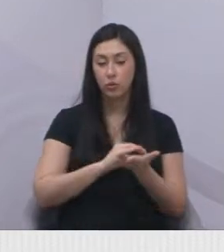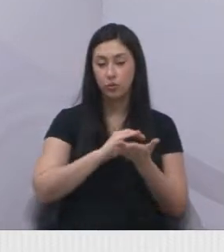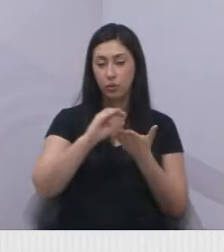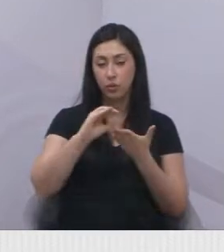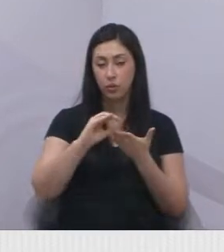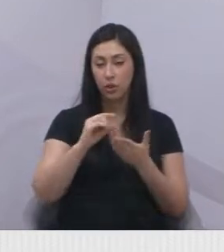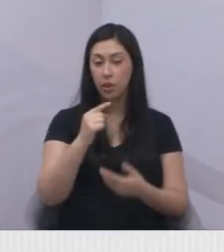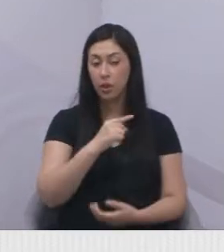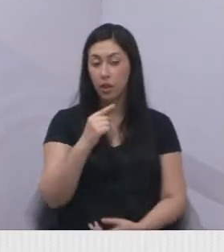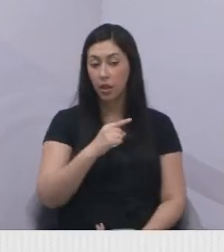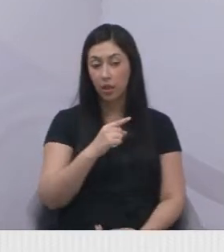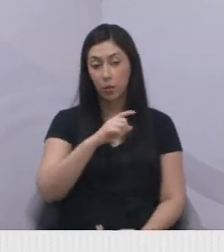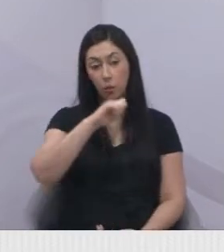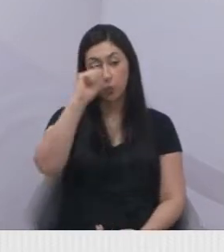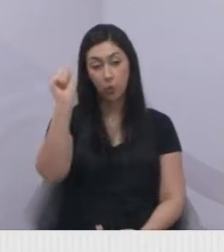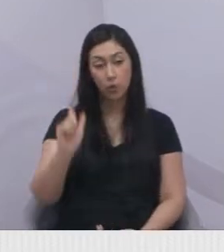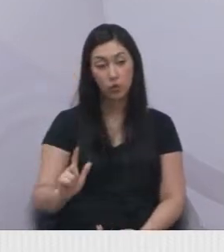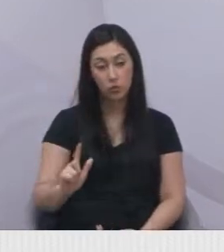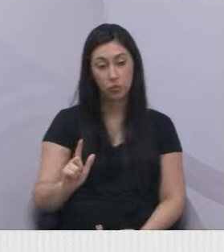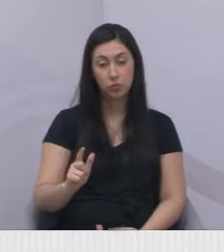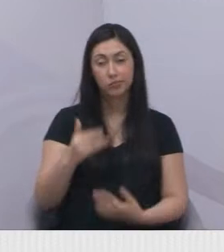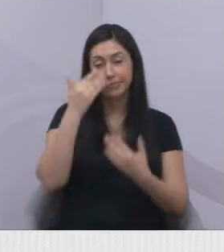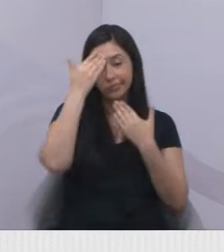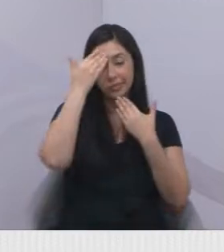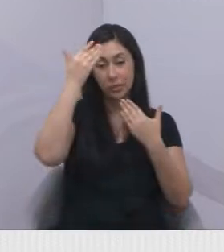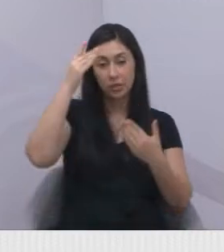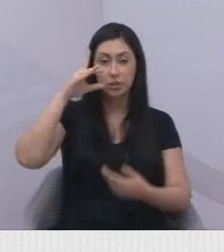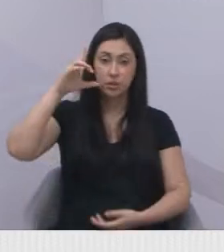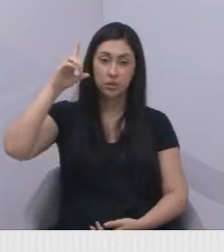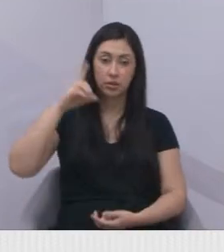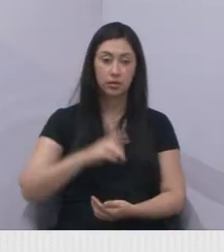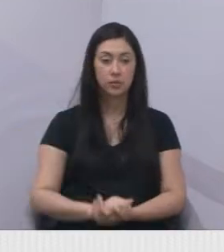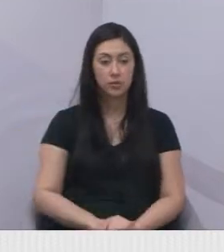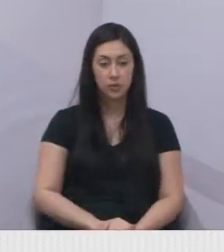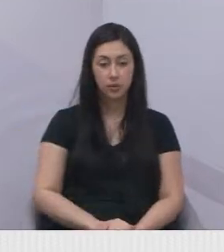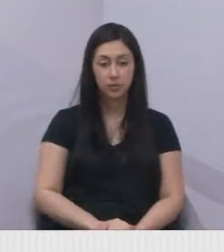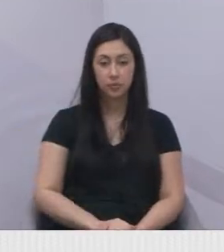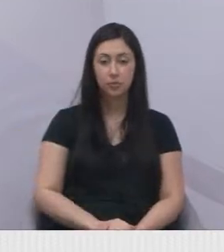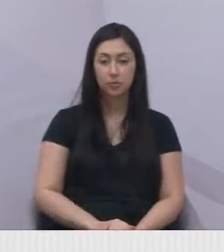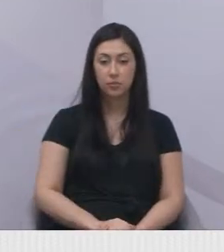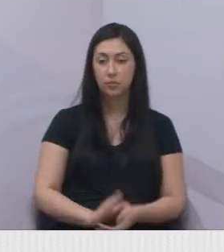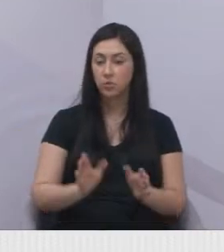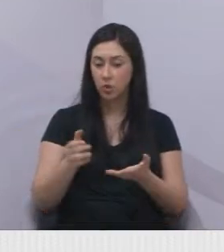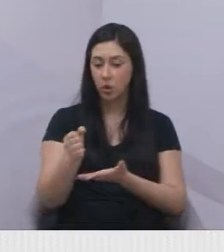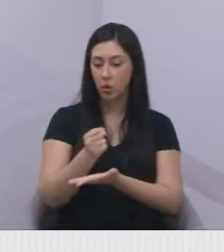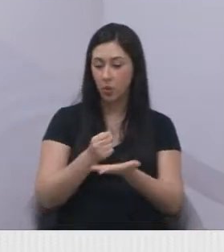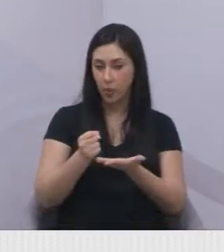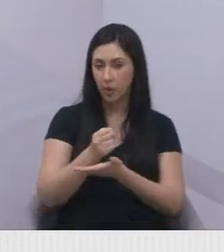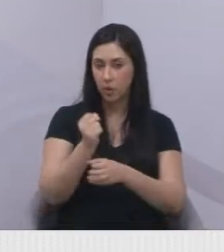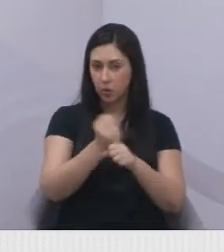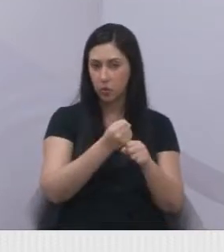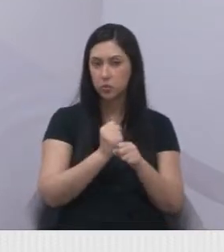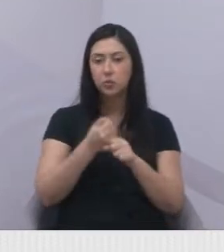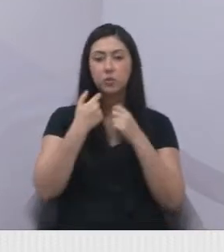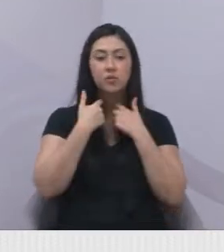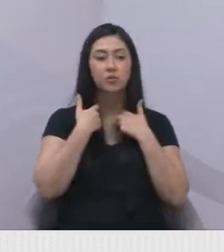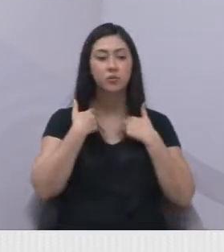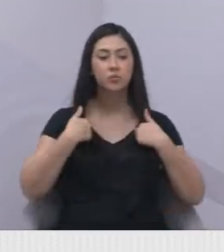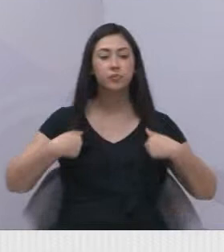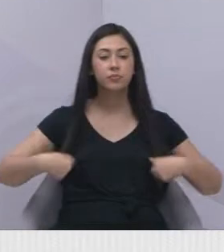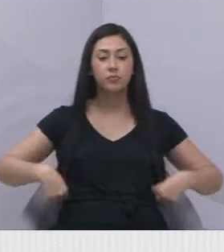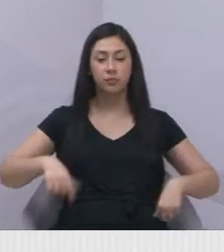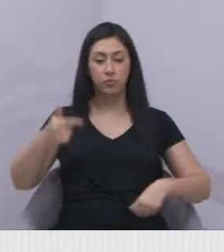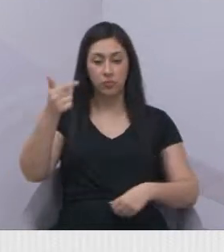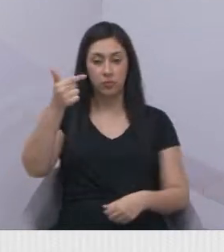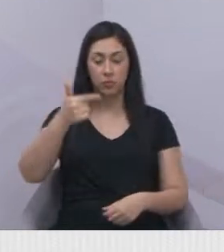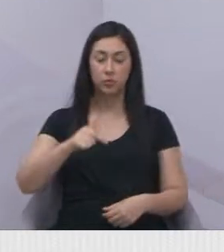ali na Lagoa Azul, hein? Graças a Deus. Já está feita a base. A foto 9, por